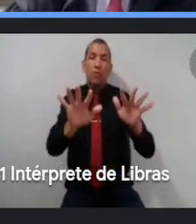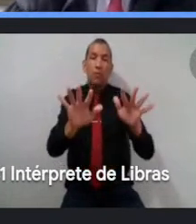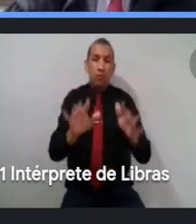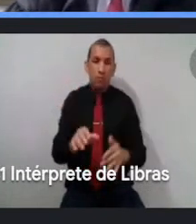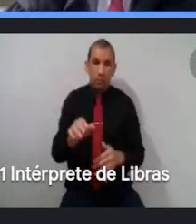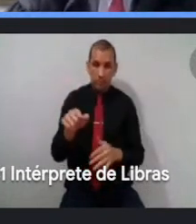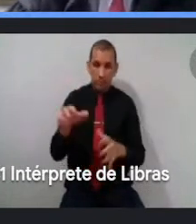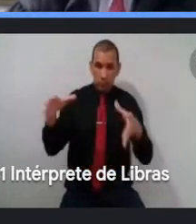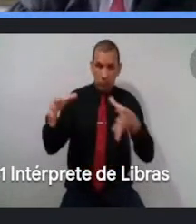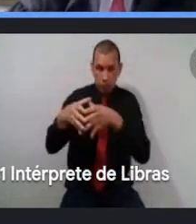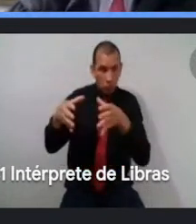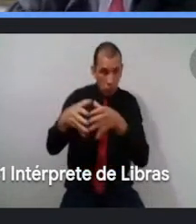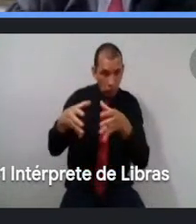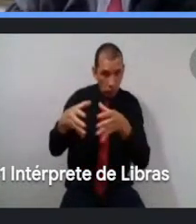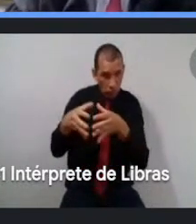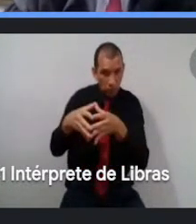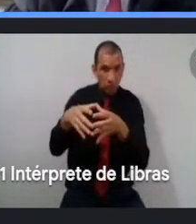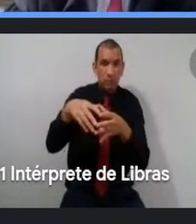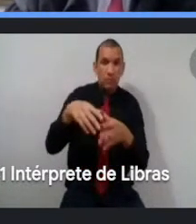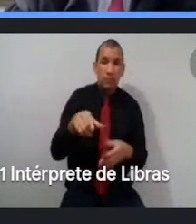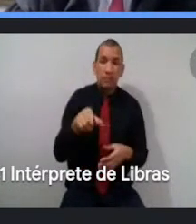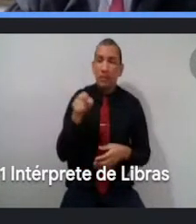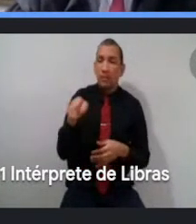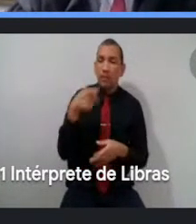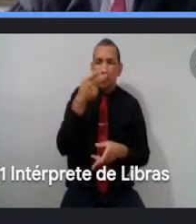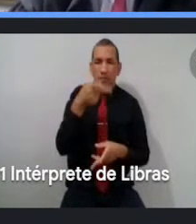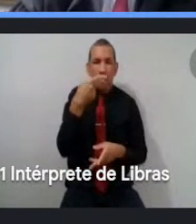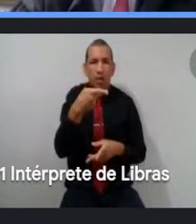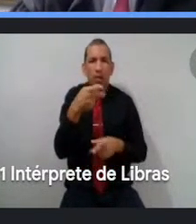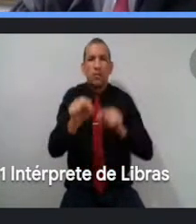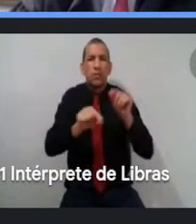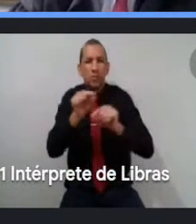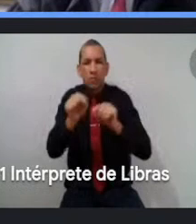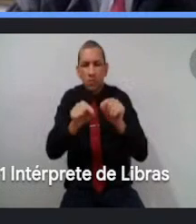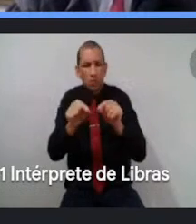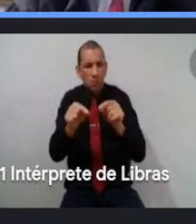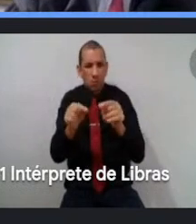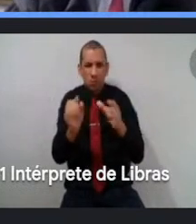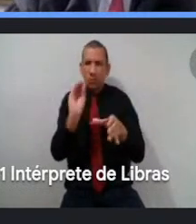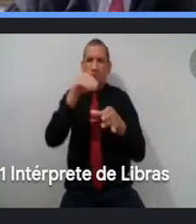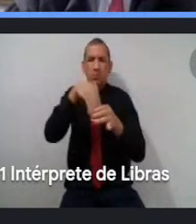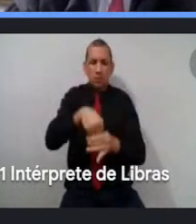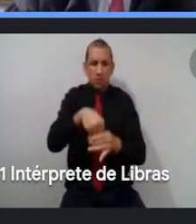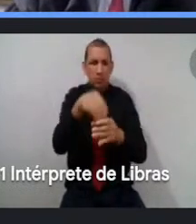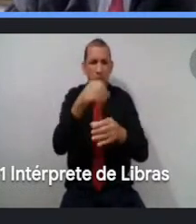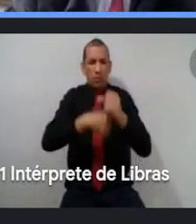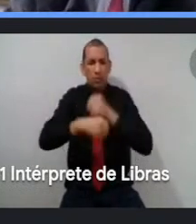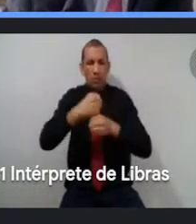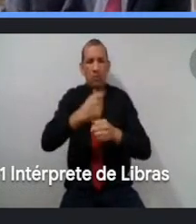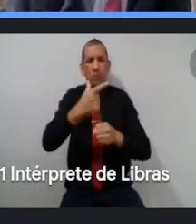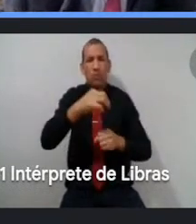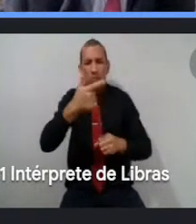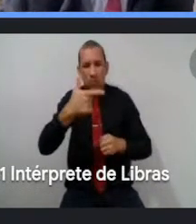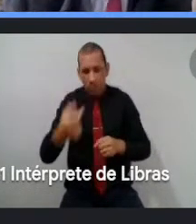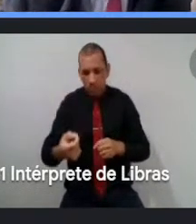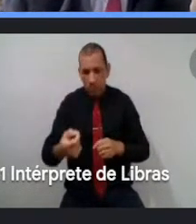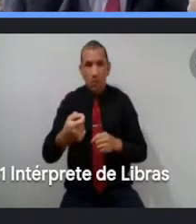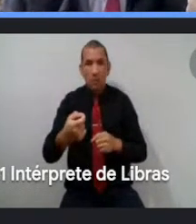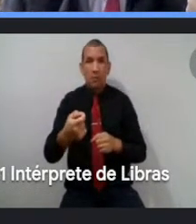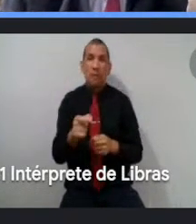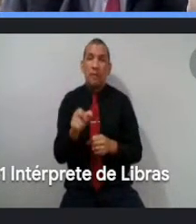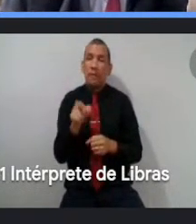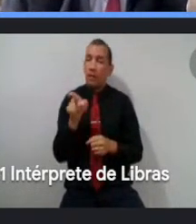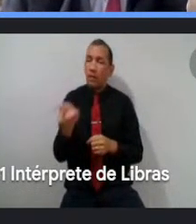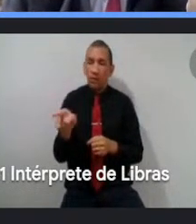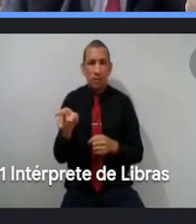partido ele ele alega que não participou das eleições de 2020 e que